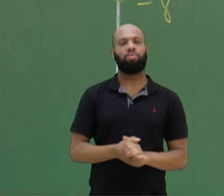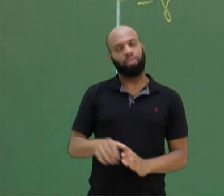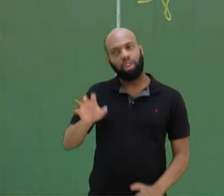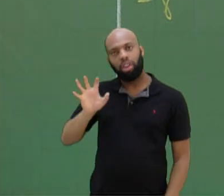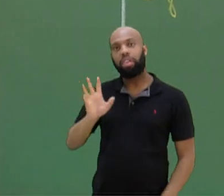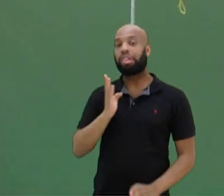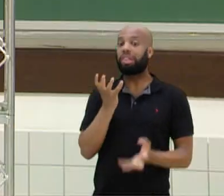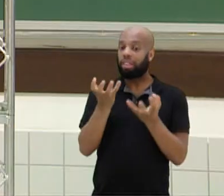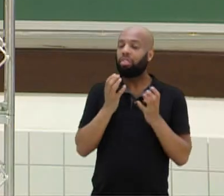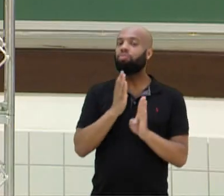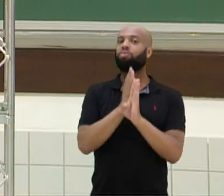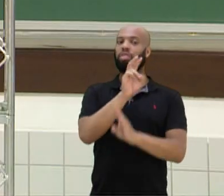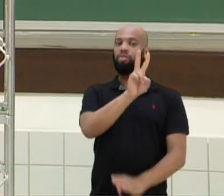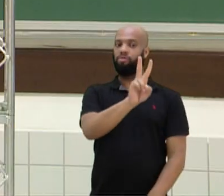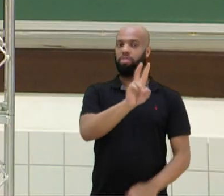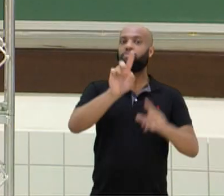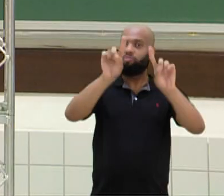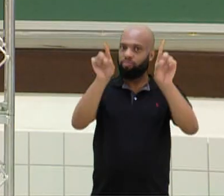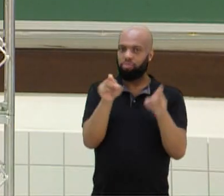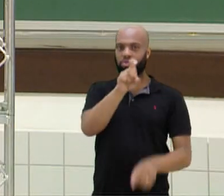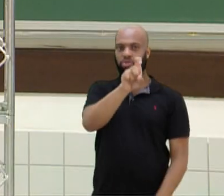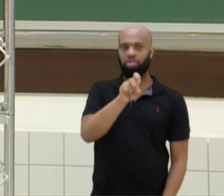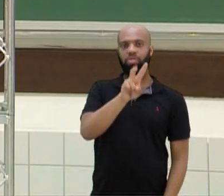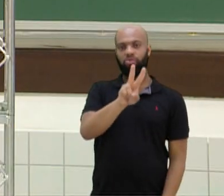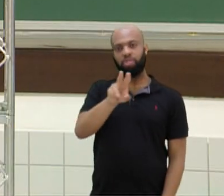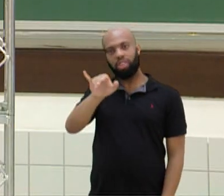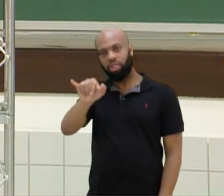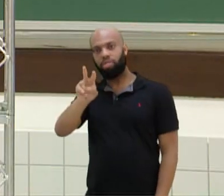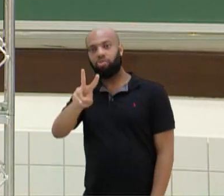2x² mais 10x. Se f de x,